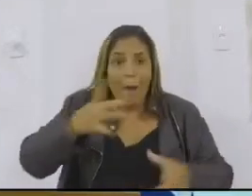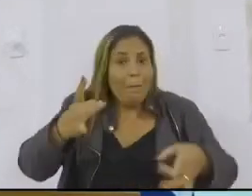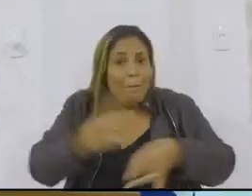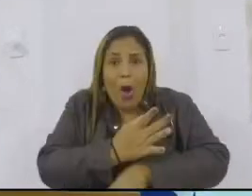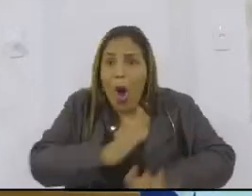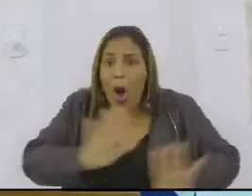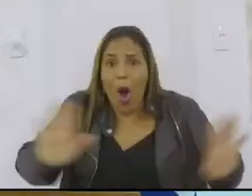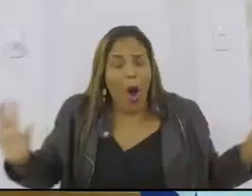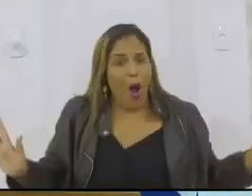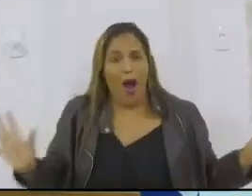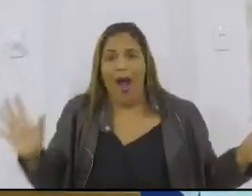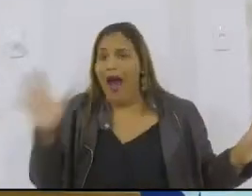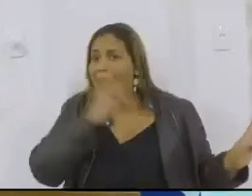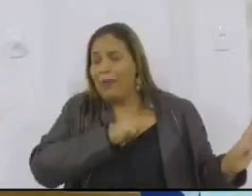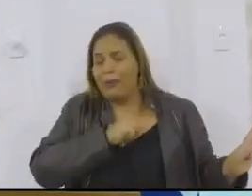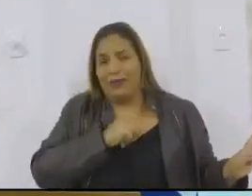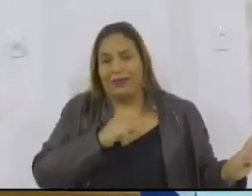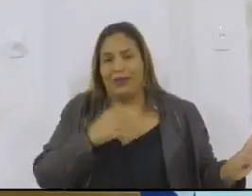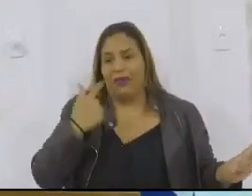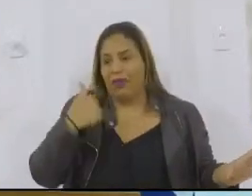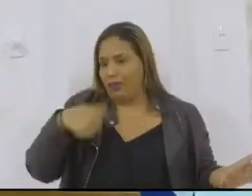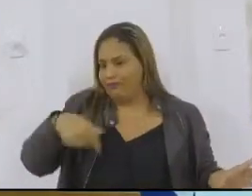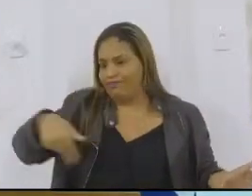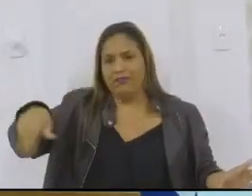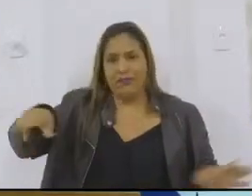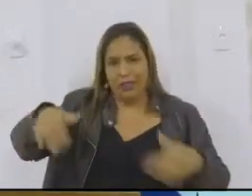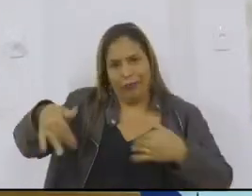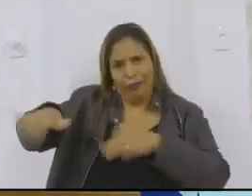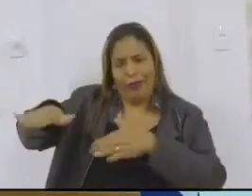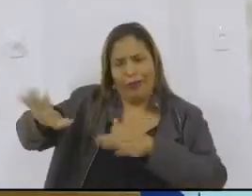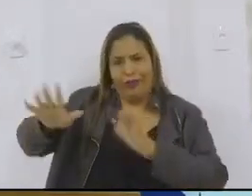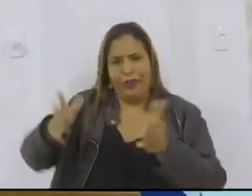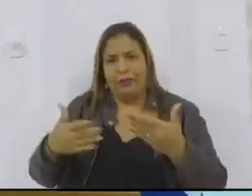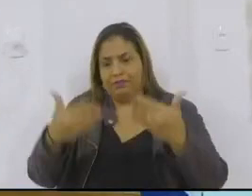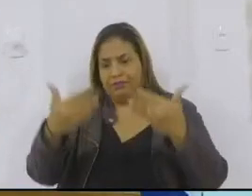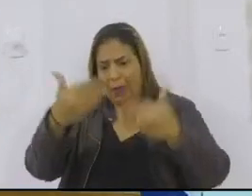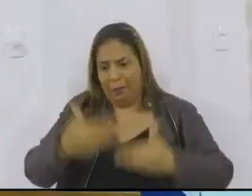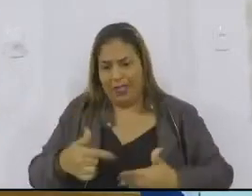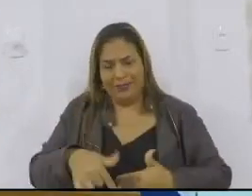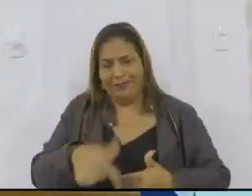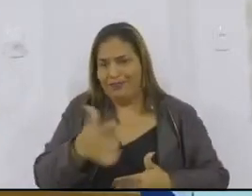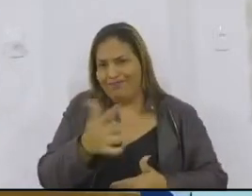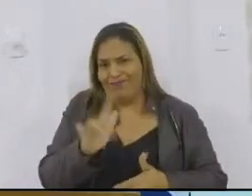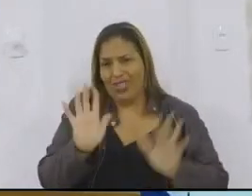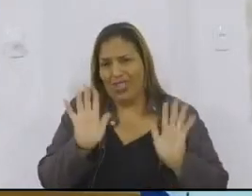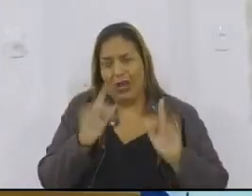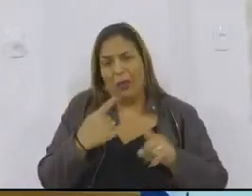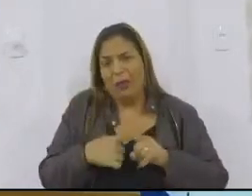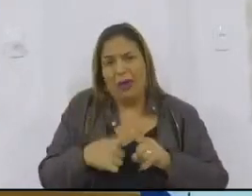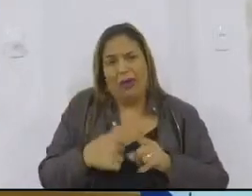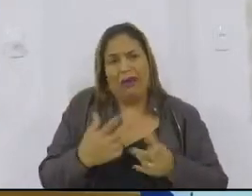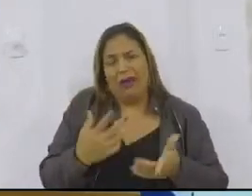Na mesma hora, depois eu saí, que eu não fiquei presente, que eu não fico nesses